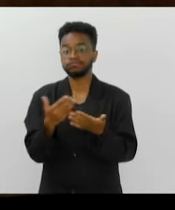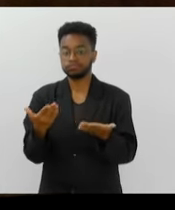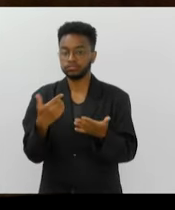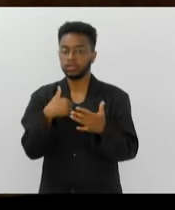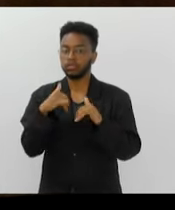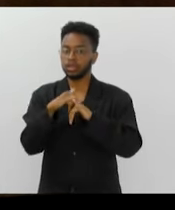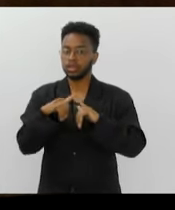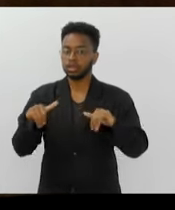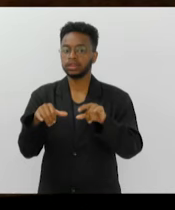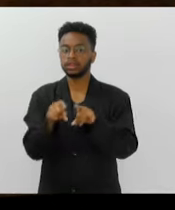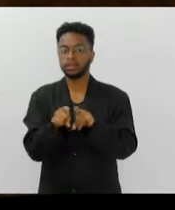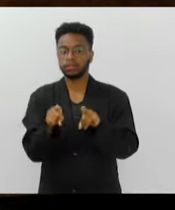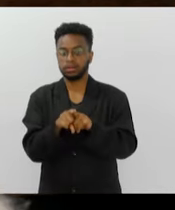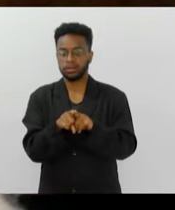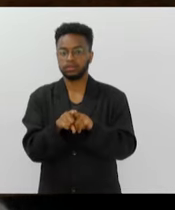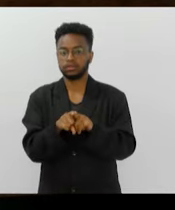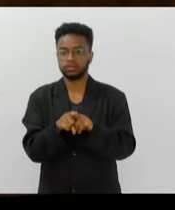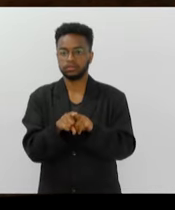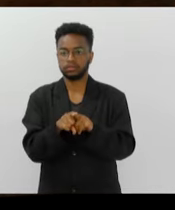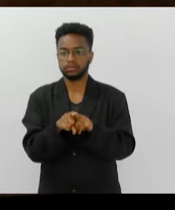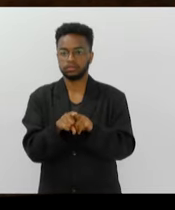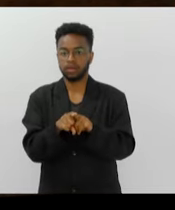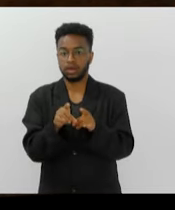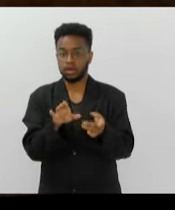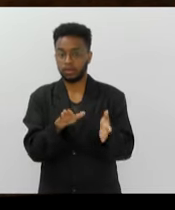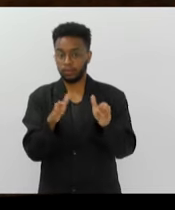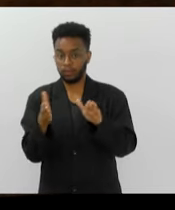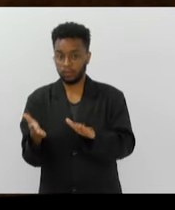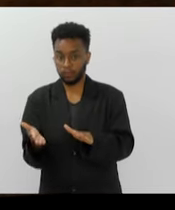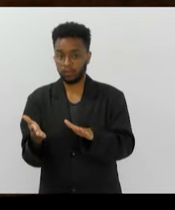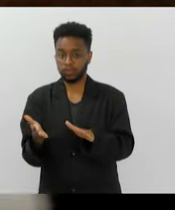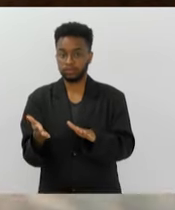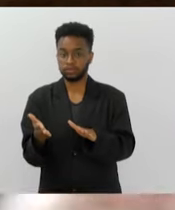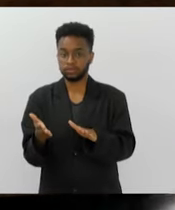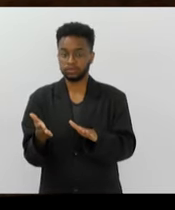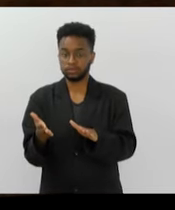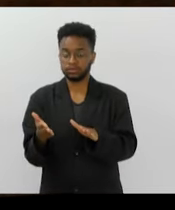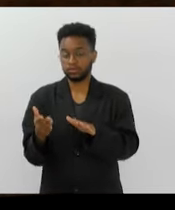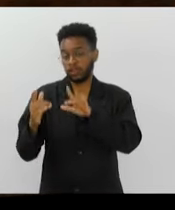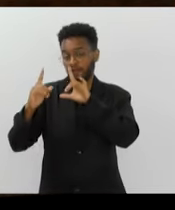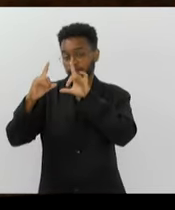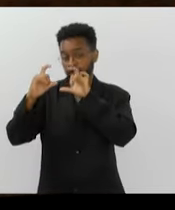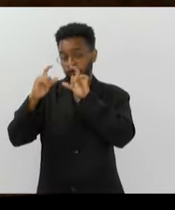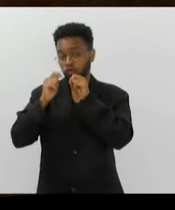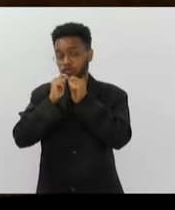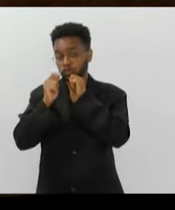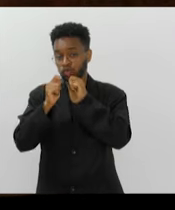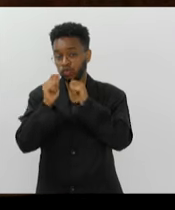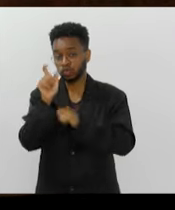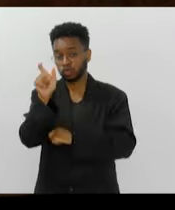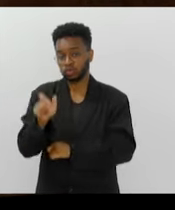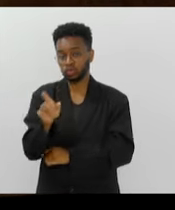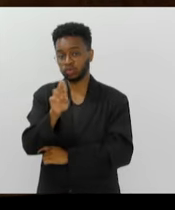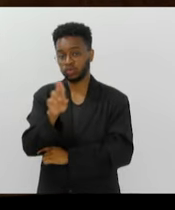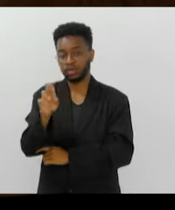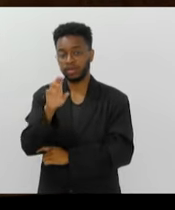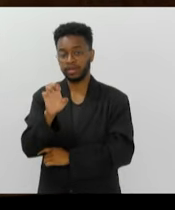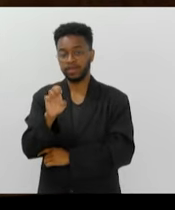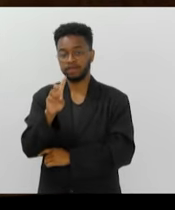aqui também a morte do foto jornalista Evandro